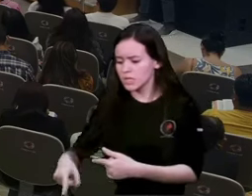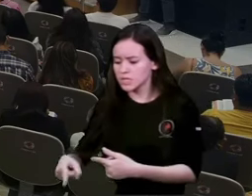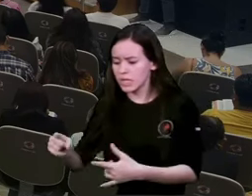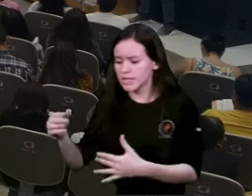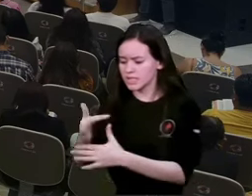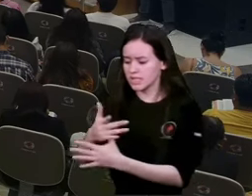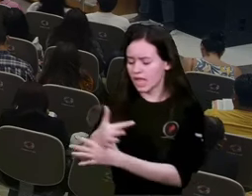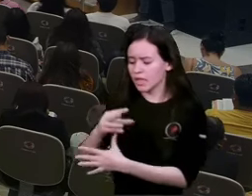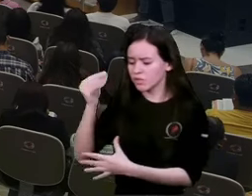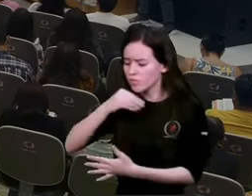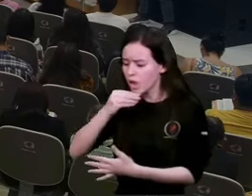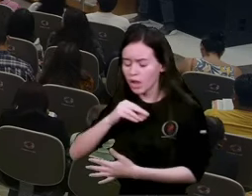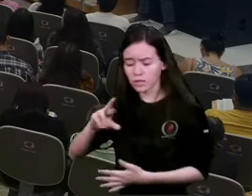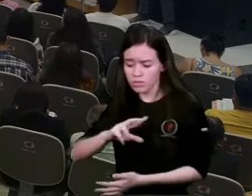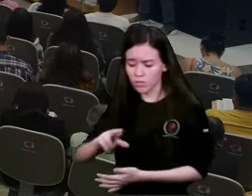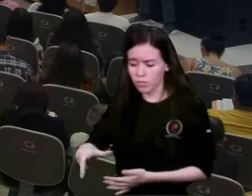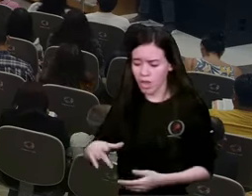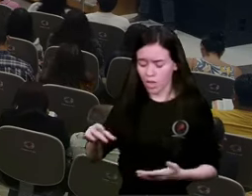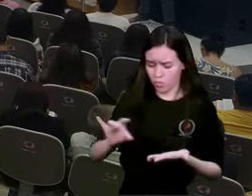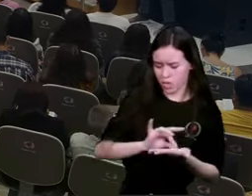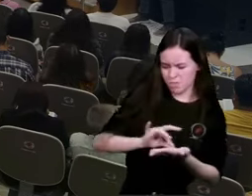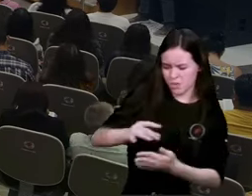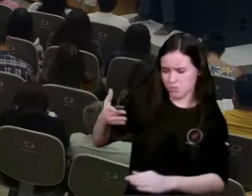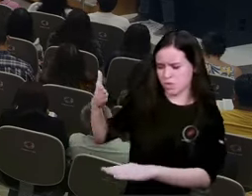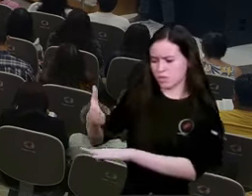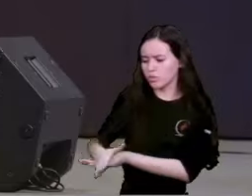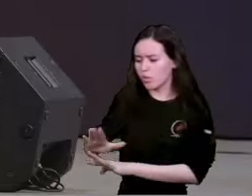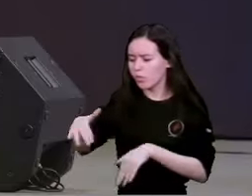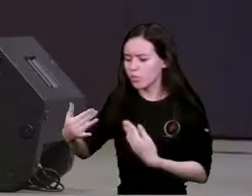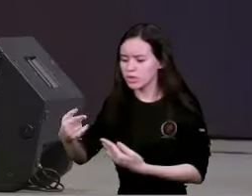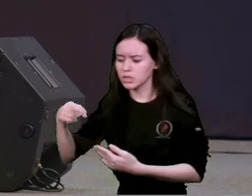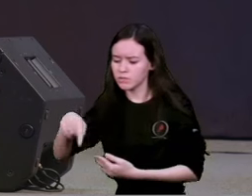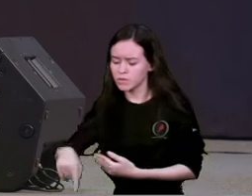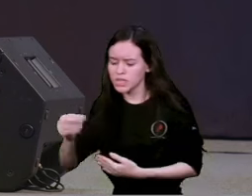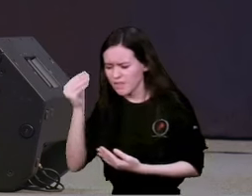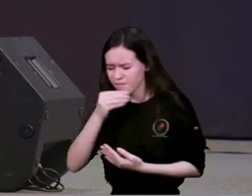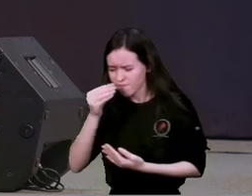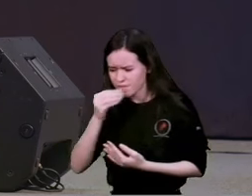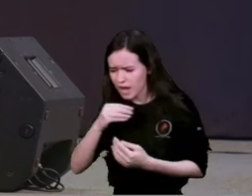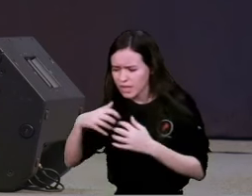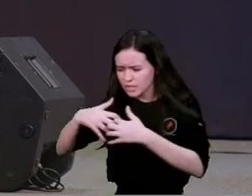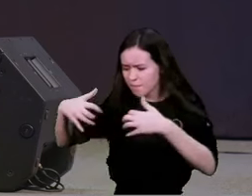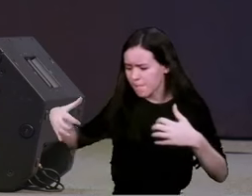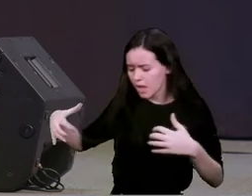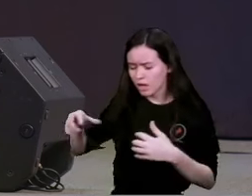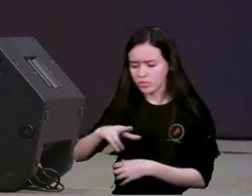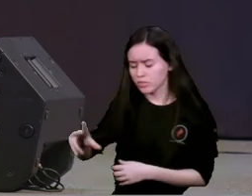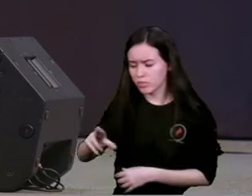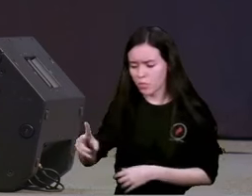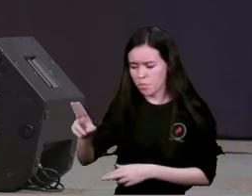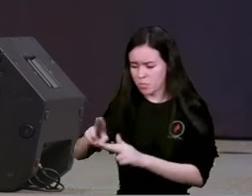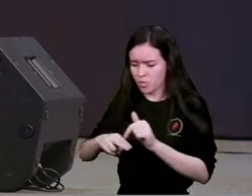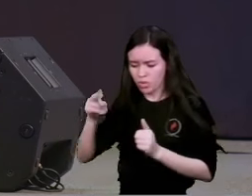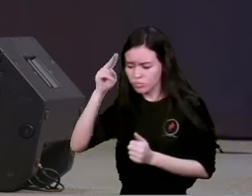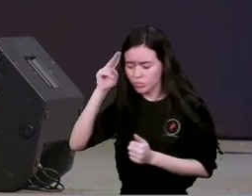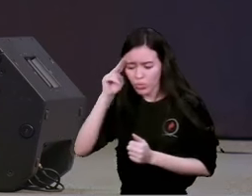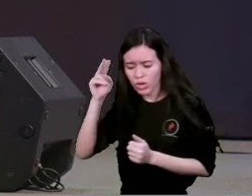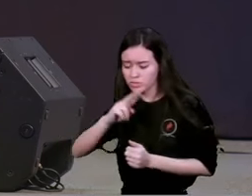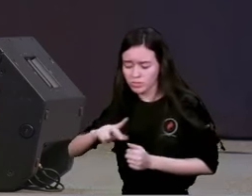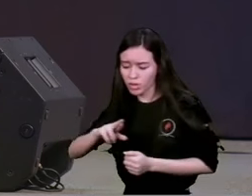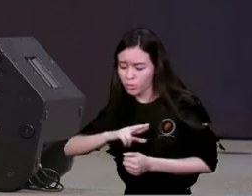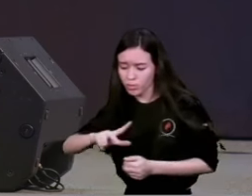muradas. O inimigo não invadiu aqui quando você estava com a sua força dividida. Não era por causa do seu exército, não era